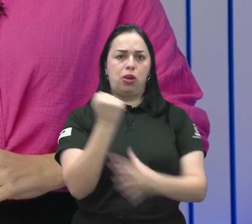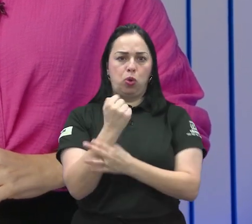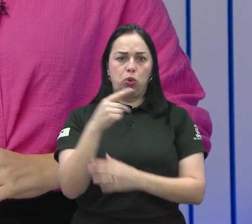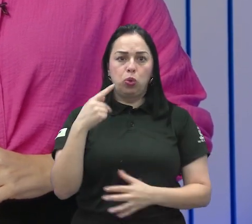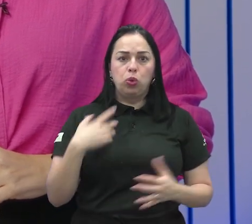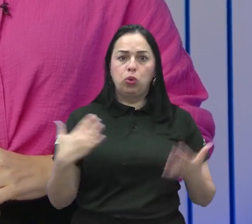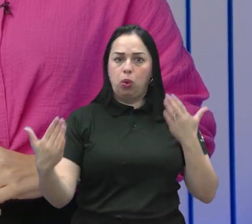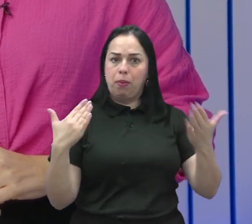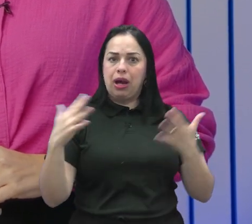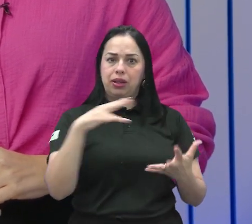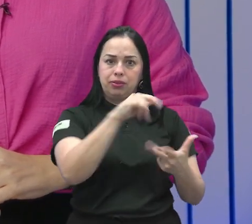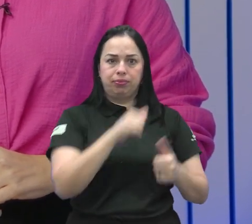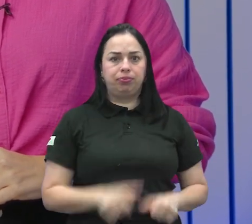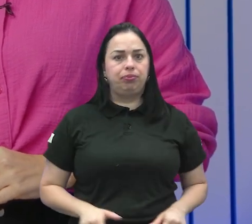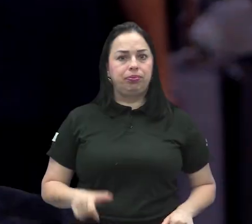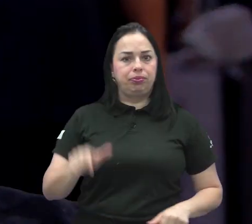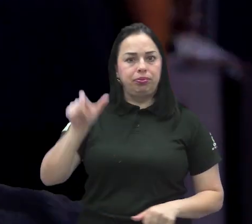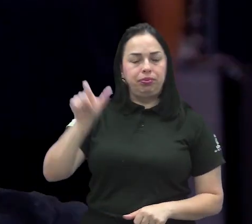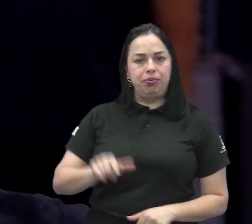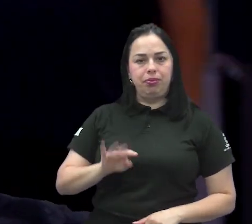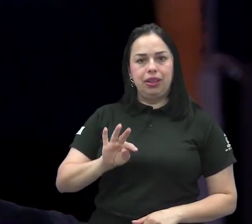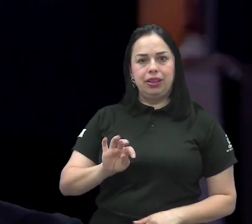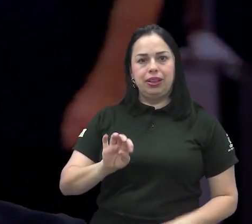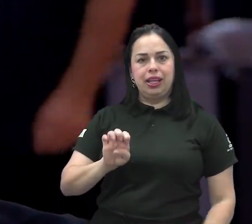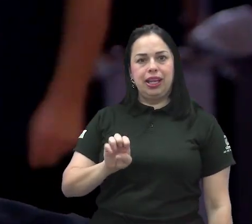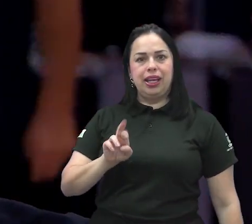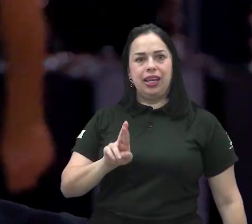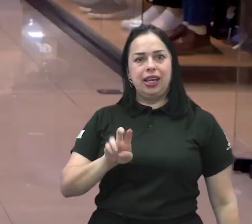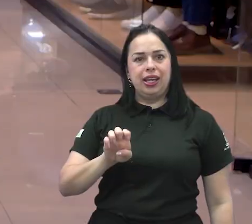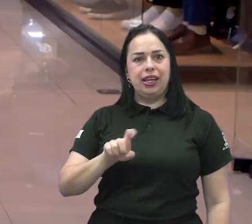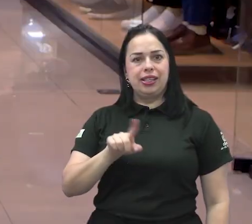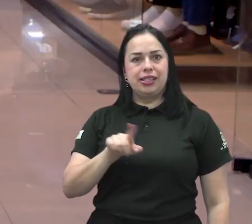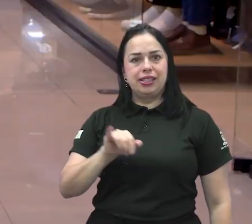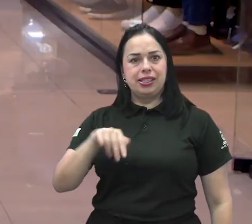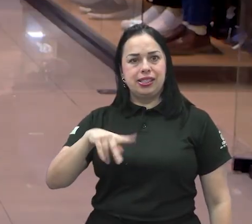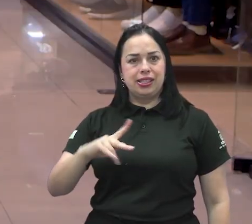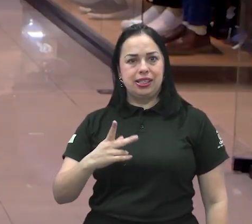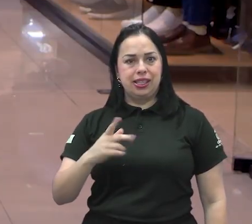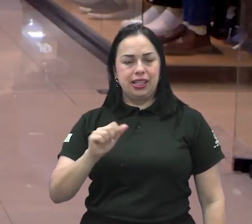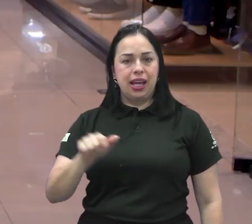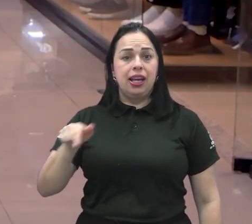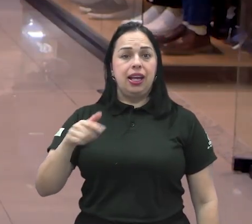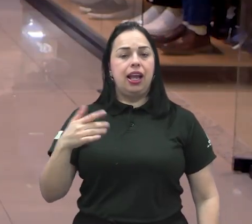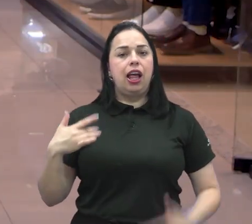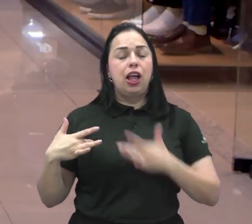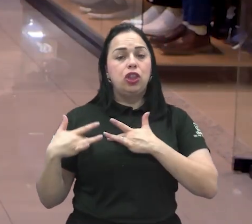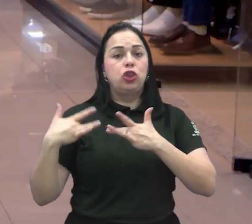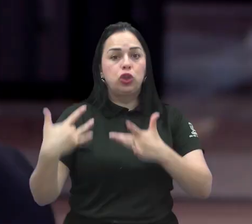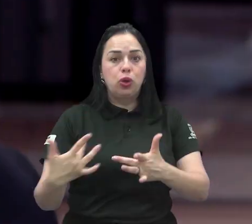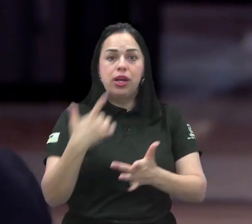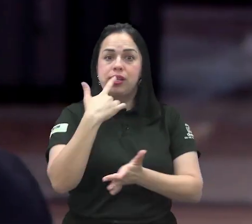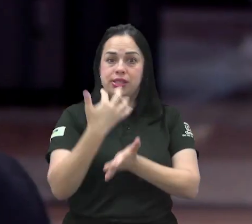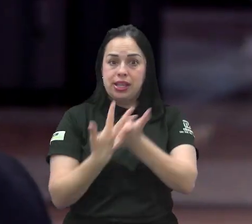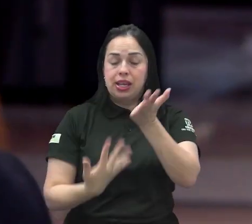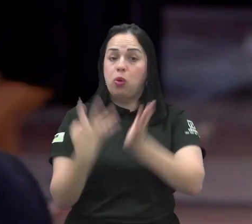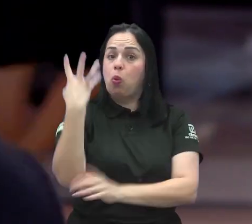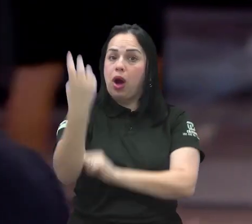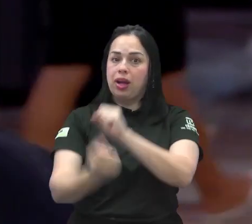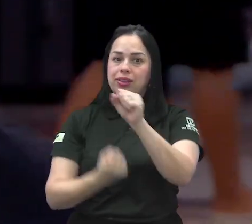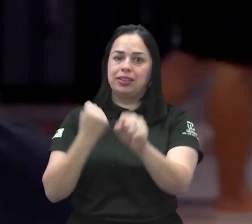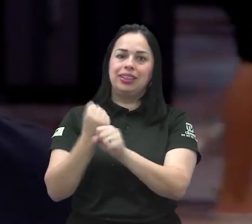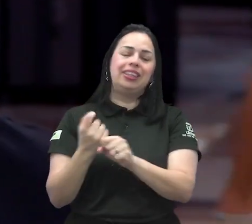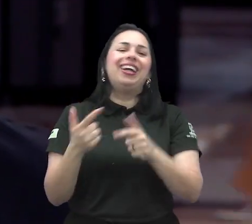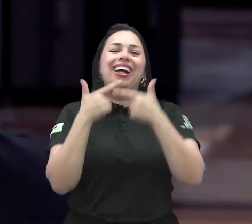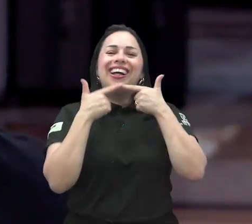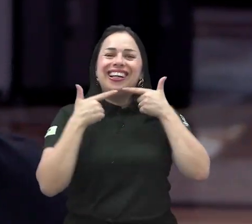sangue mais seguros do mundo. Essa é a Terezinha, doadora de sangue há 4 anos. Sorridente,